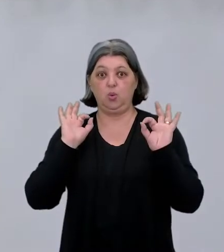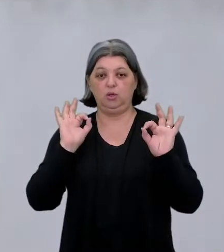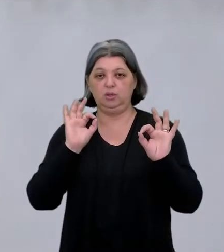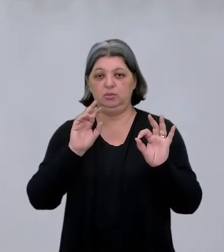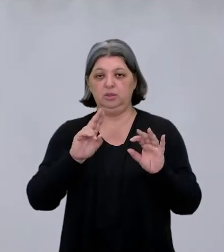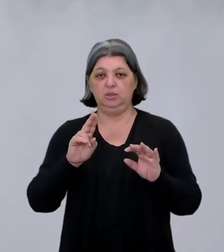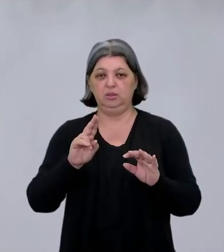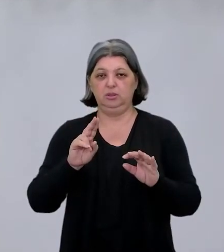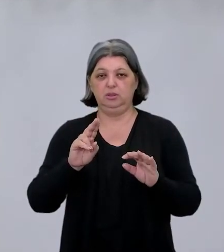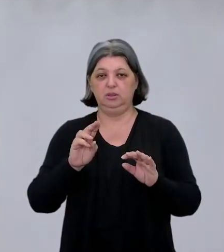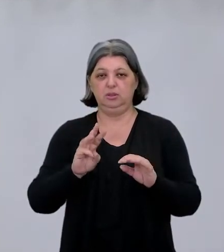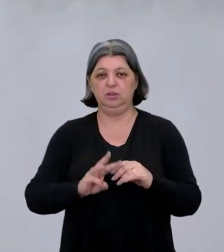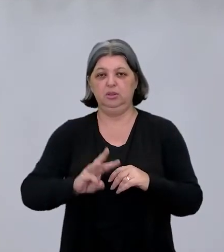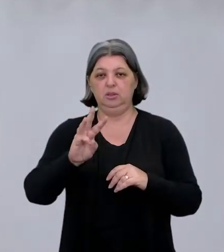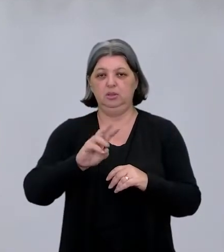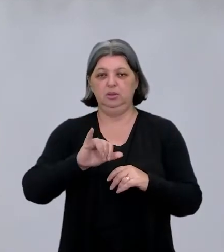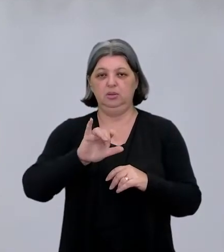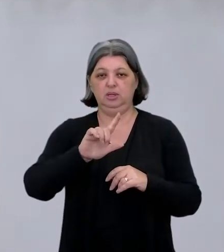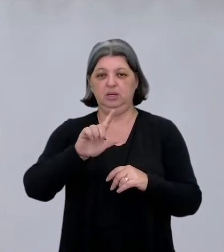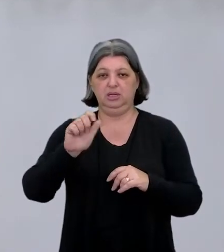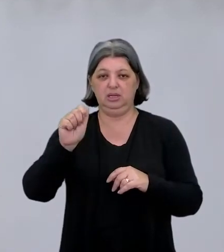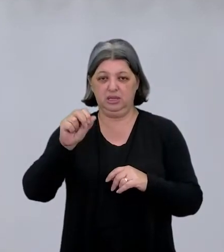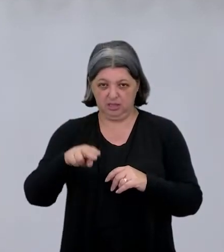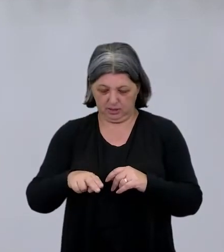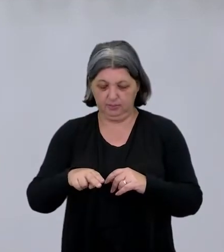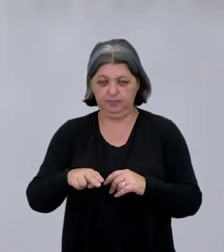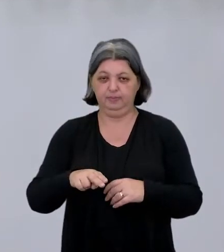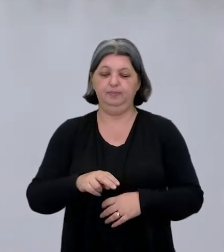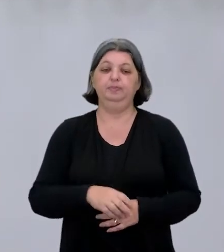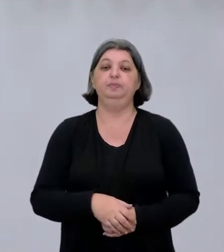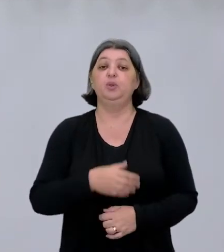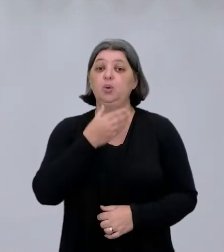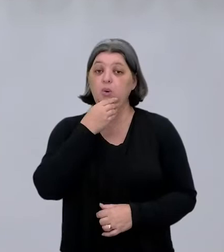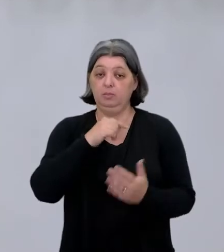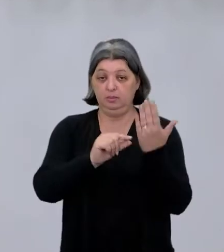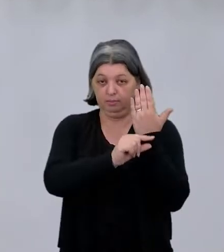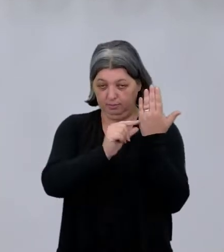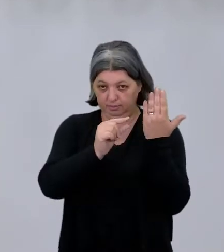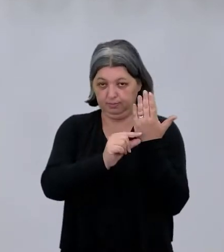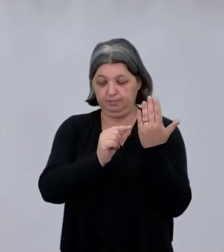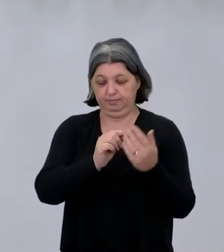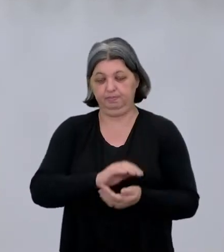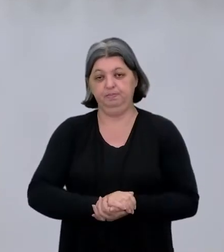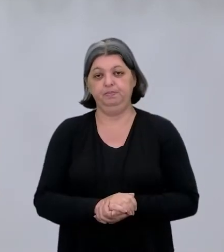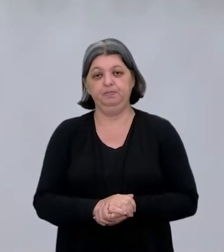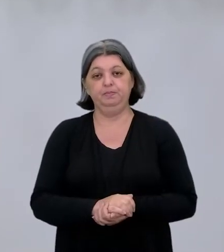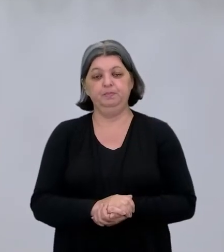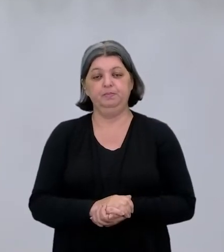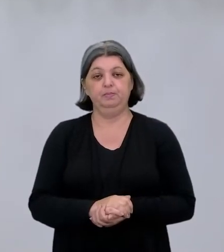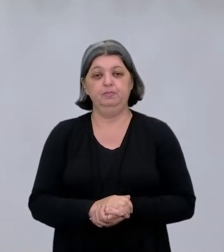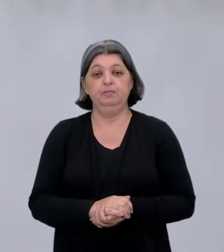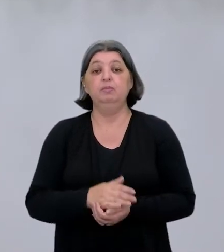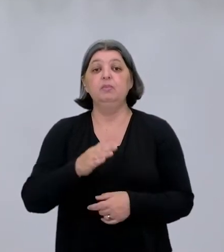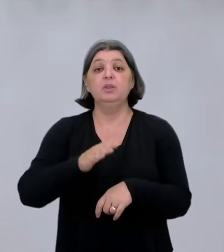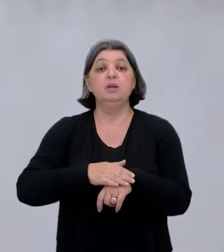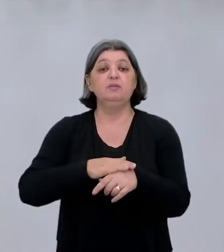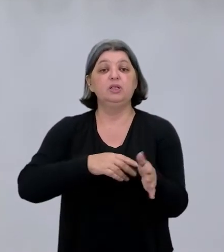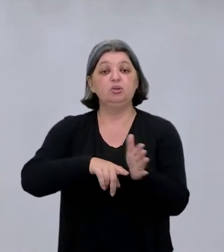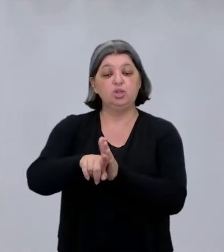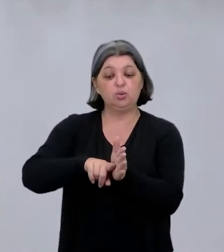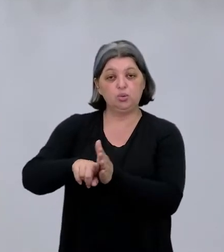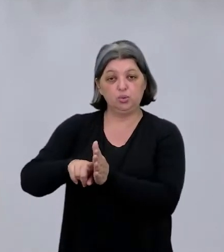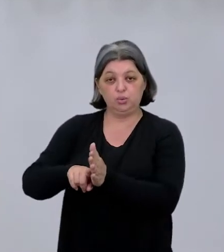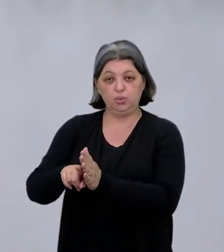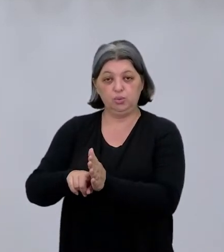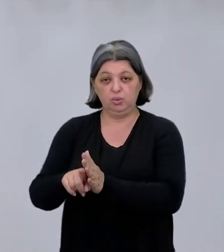William Chambliss. O William Chamito, ele falou o quê? Que ele fez um estudo onde ele pegou um